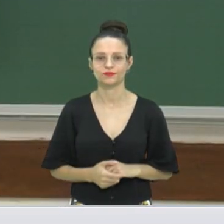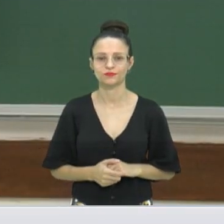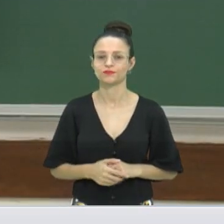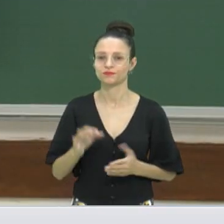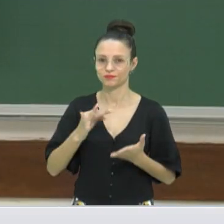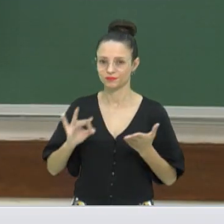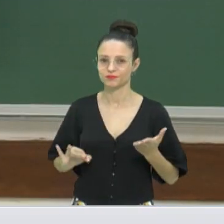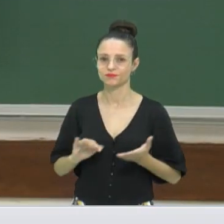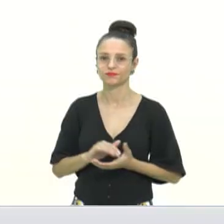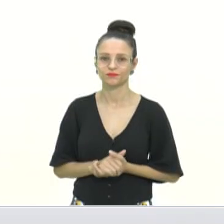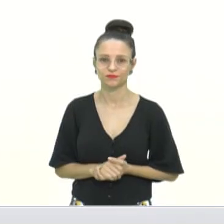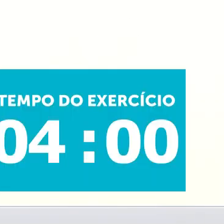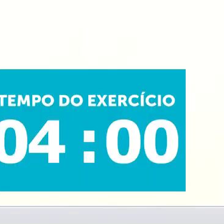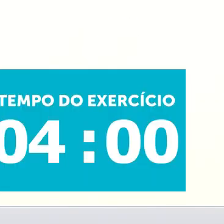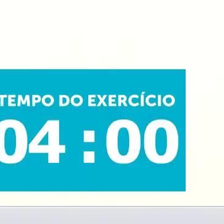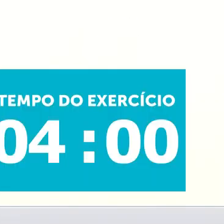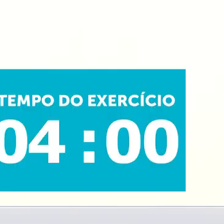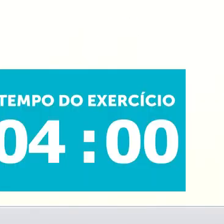para conferir.